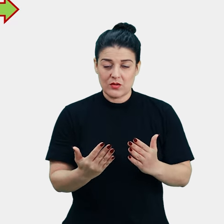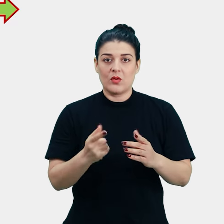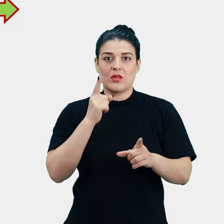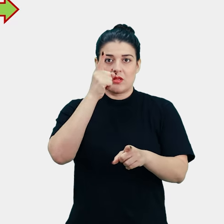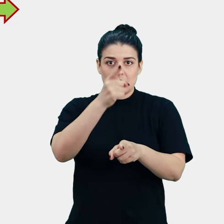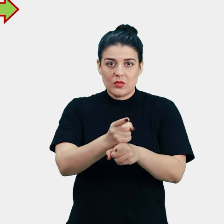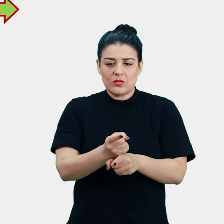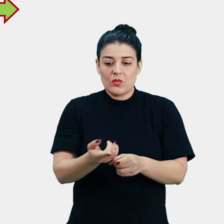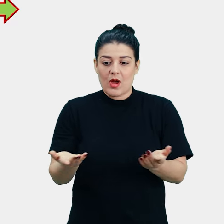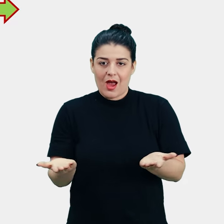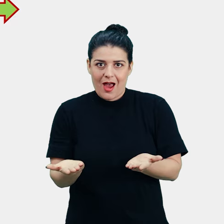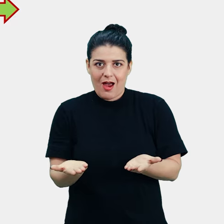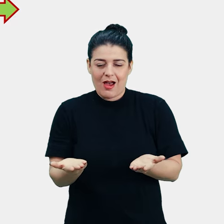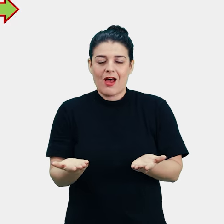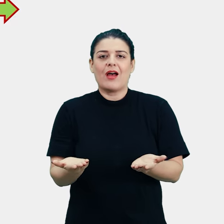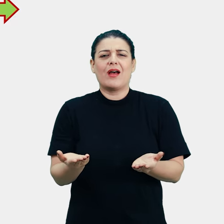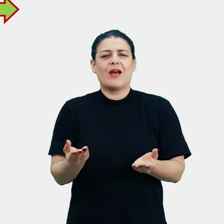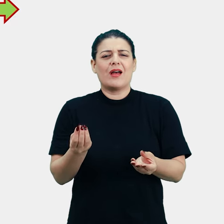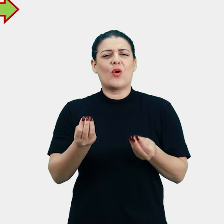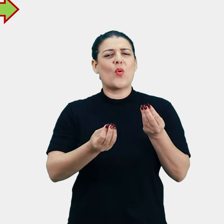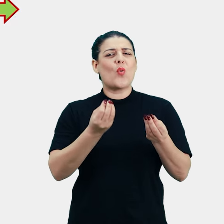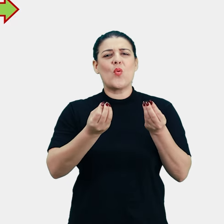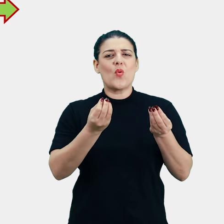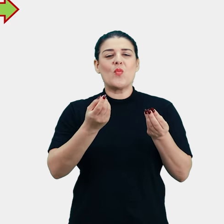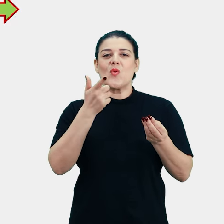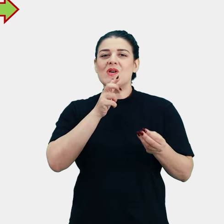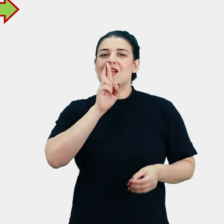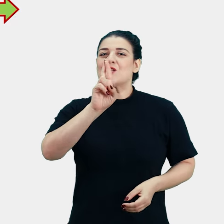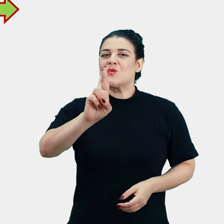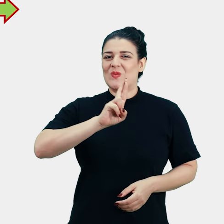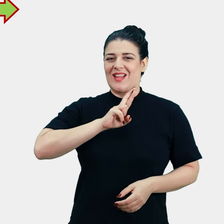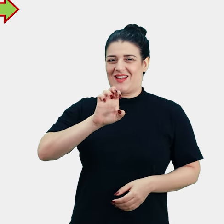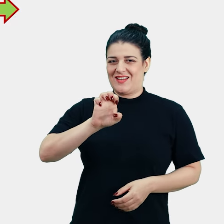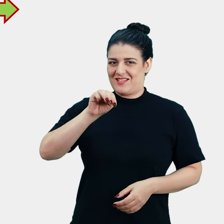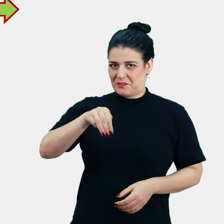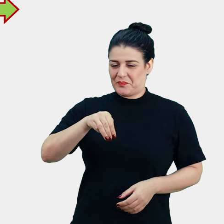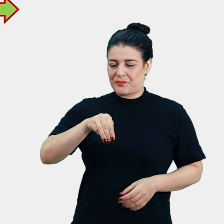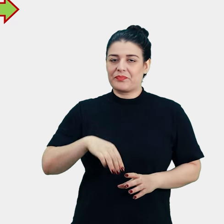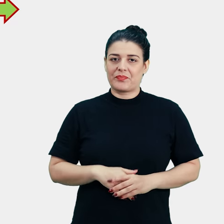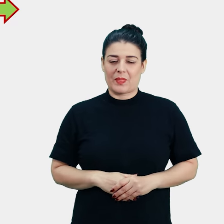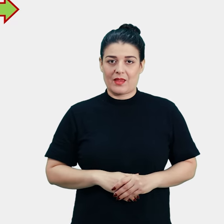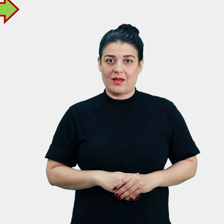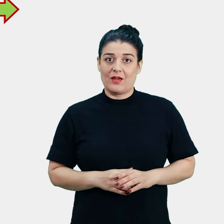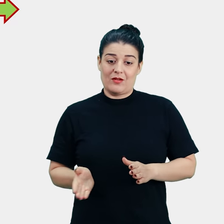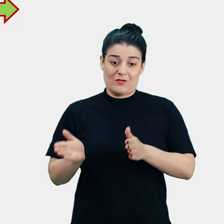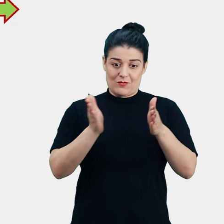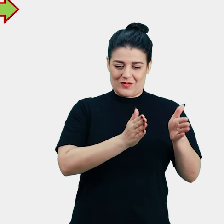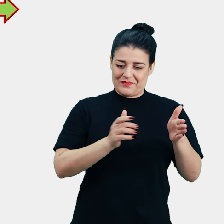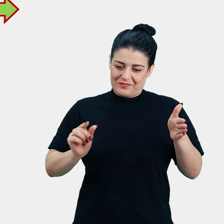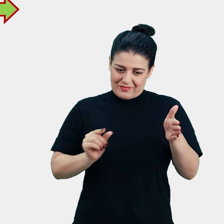detector, e agora, cara? Como que a gente finalmente adquire o espectro? Então, voltando, a